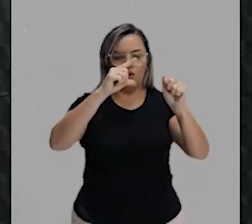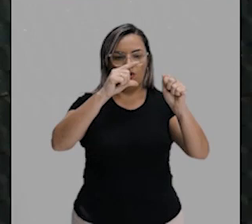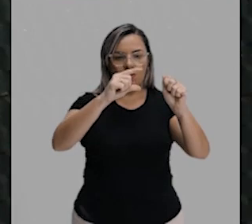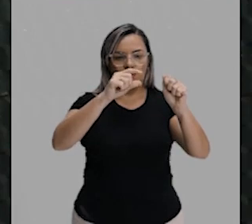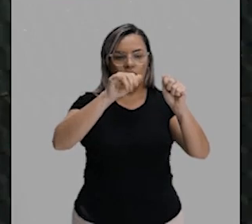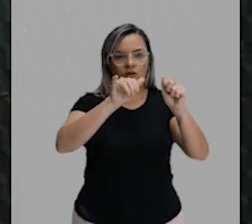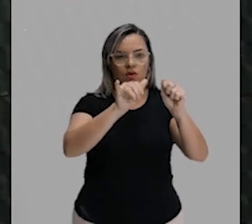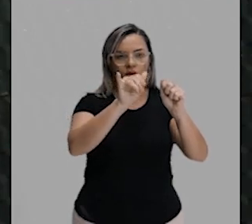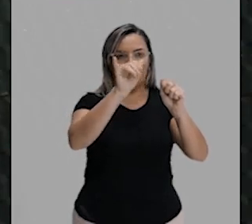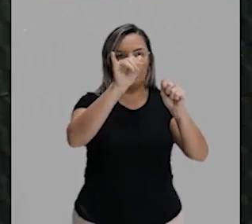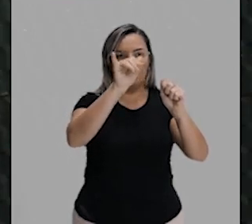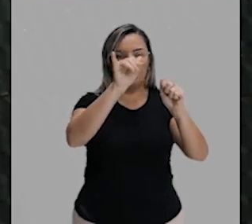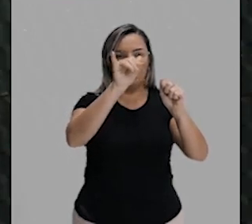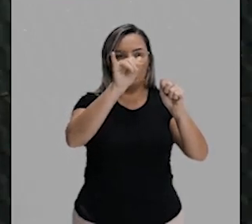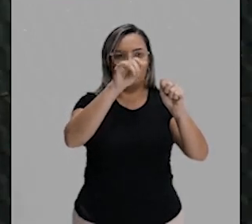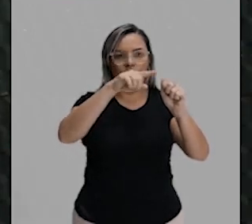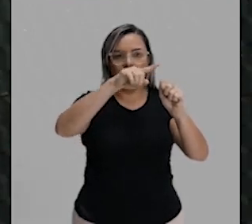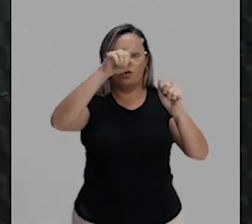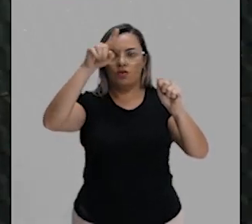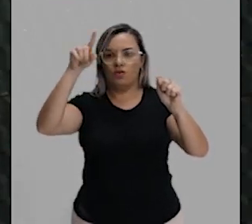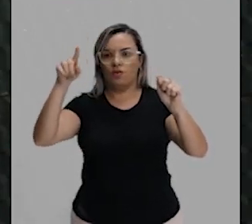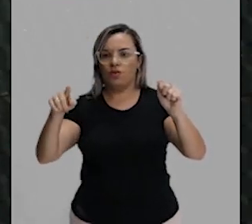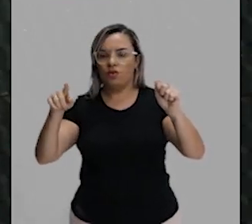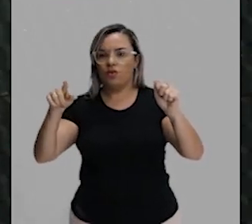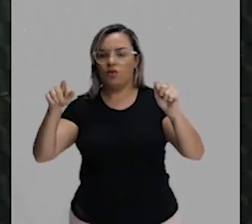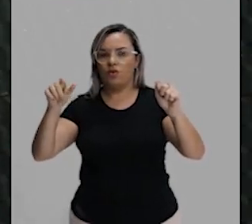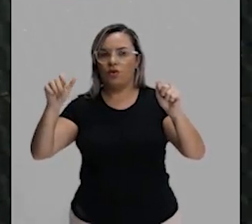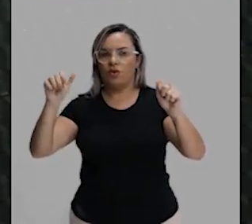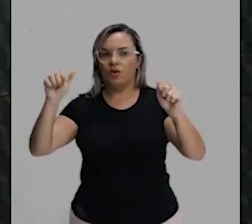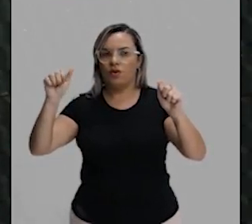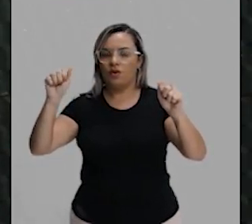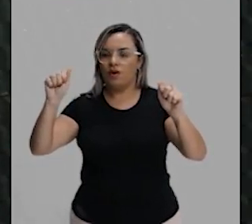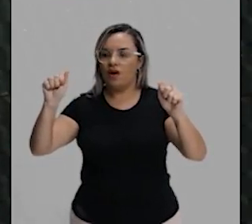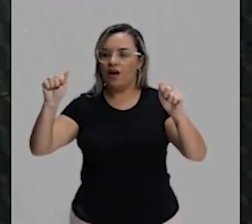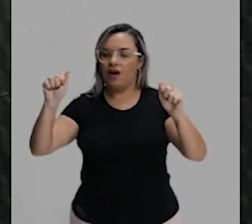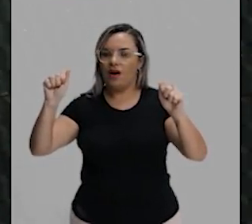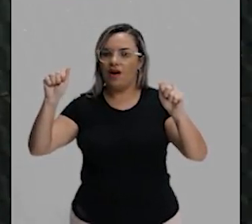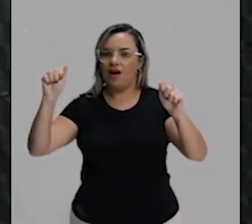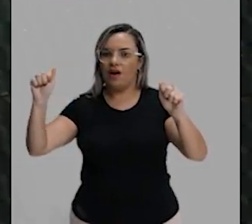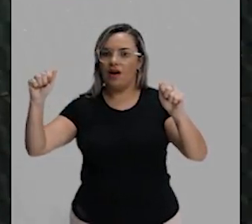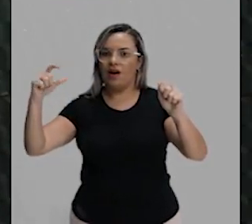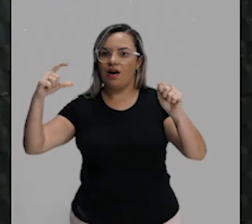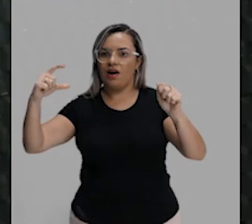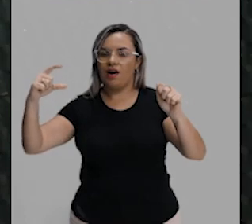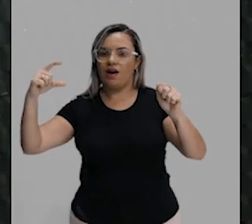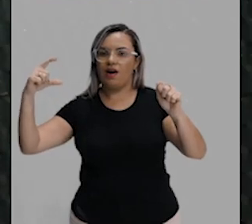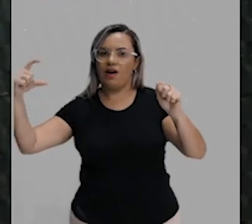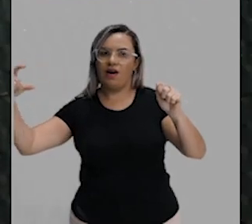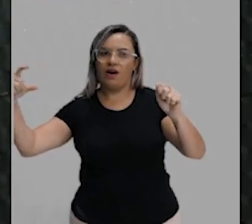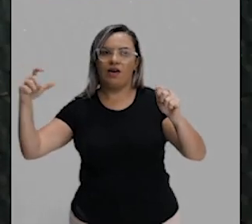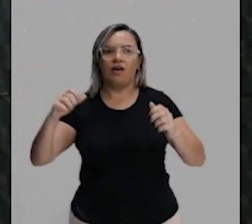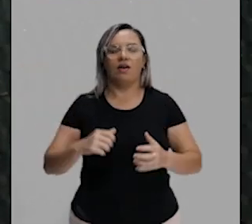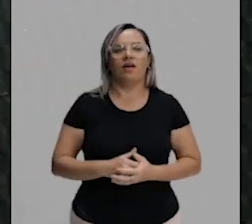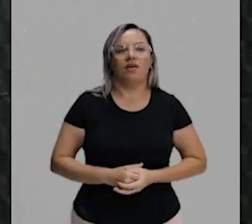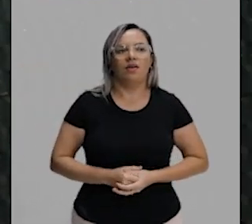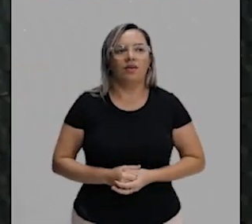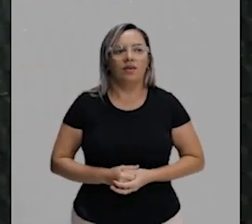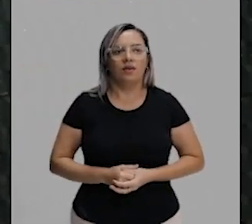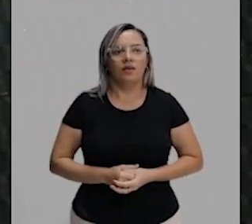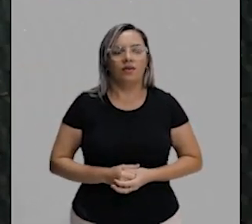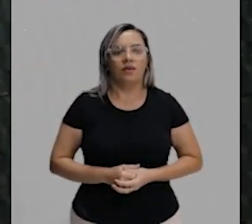A com o indivíduo homozigoto AA. Então, eu vou fazer esse primeiro cruzamento aqui. Então, vamos